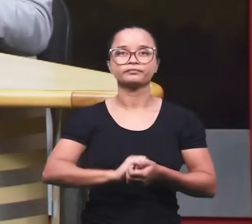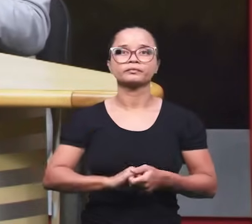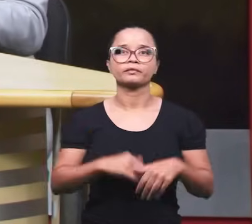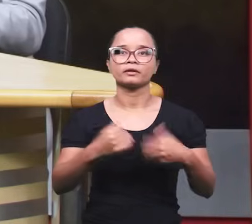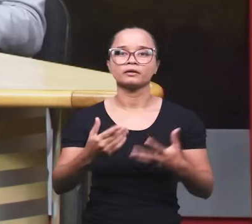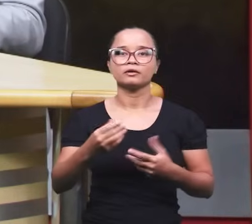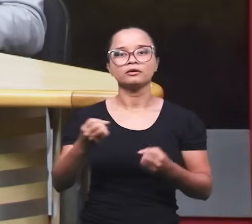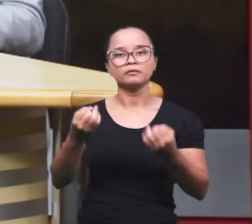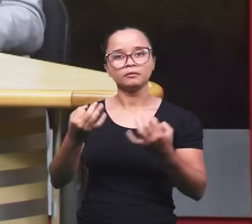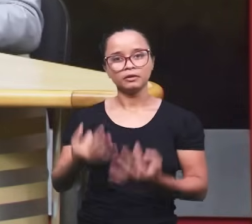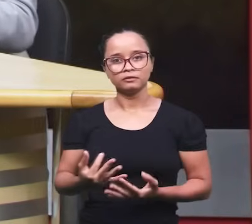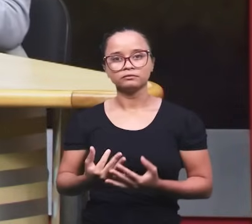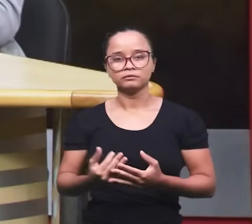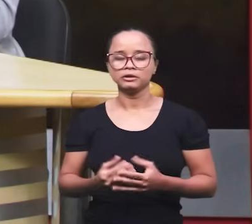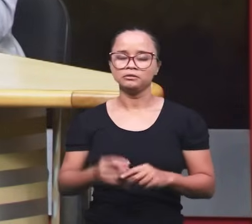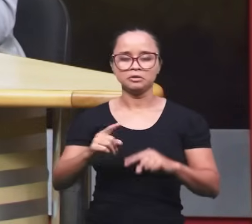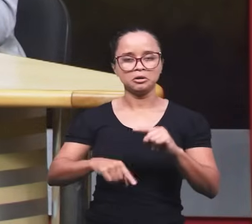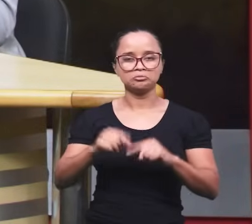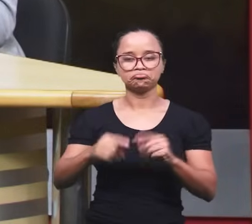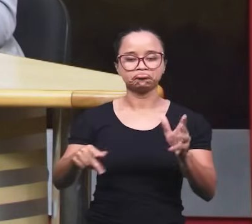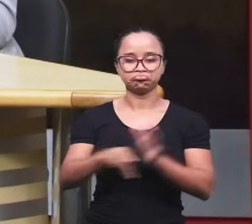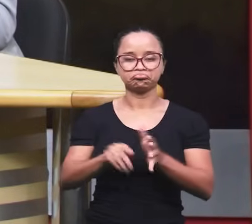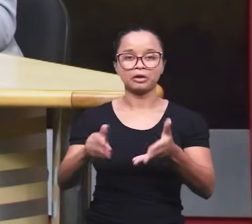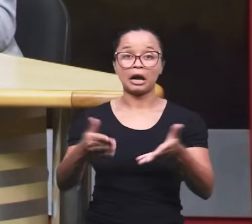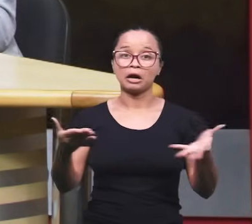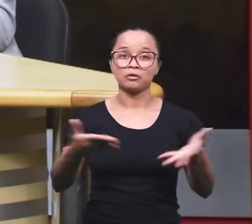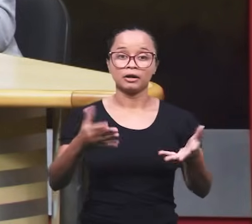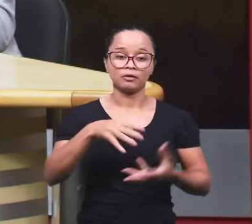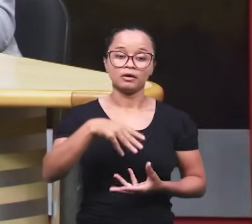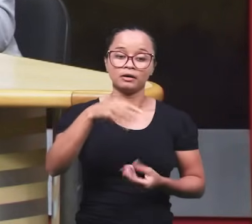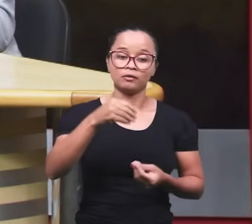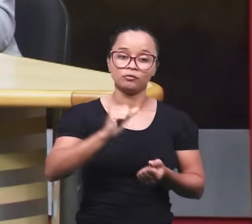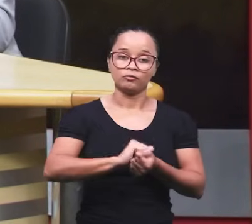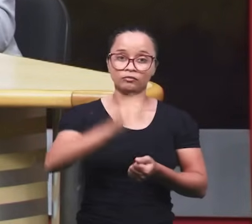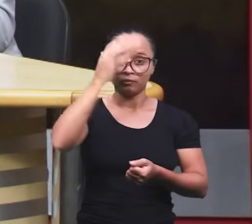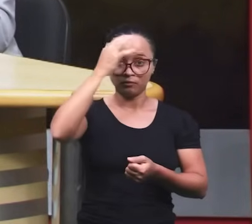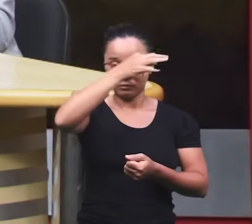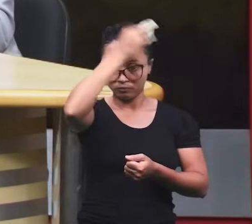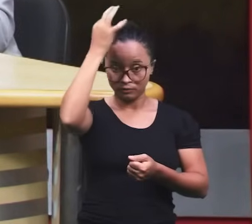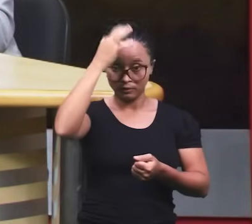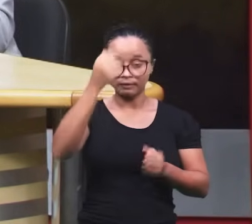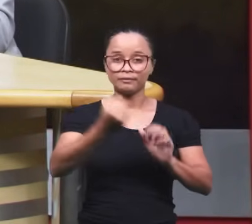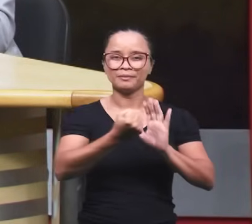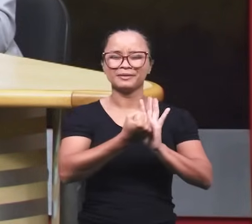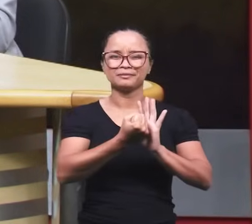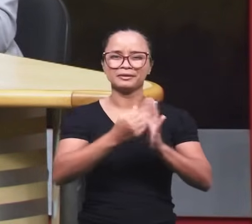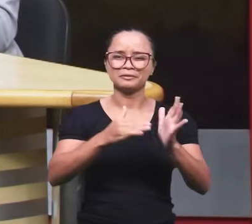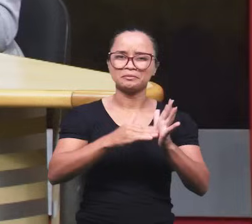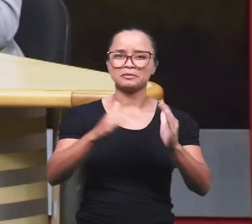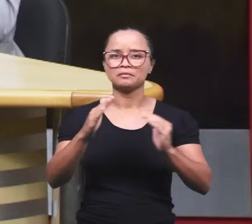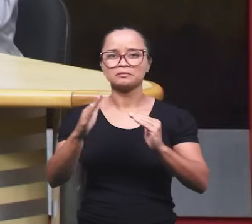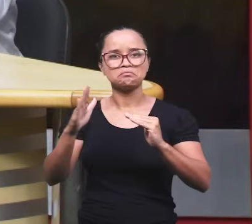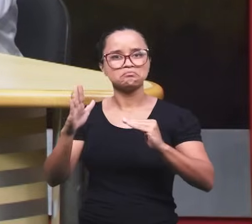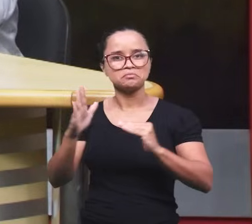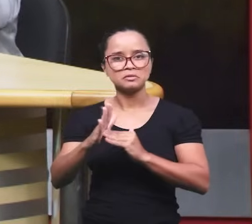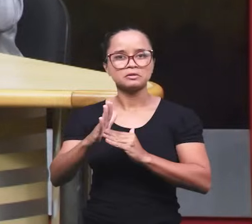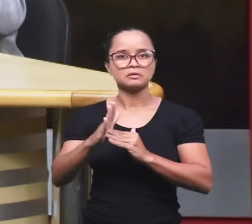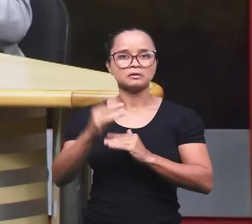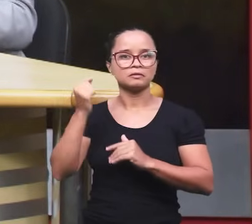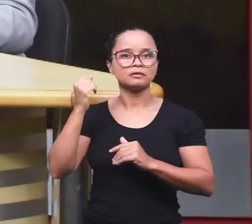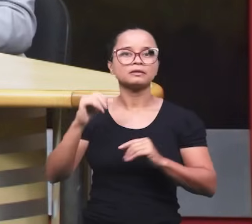o literal agora trazendo para o espiritual esses Marcos antigos são Ah